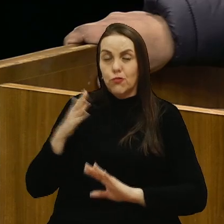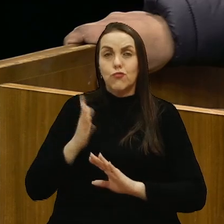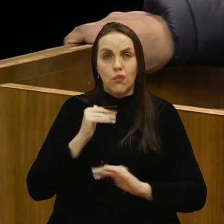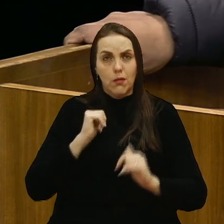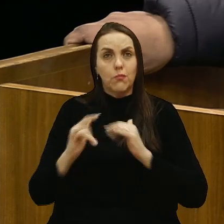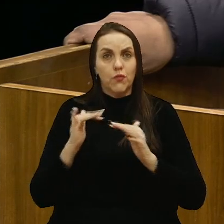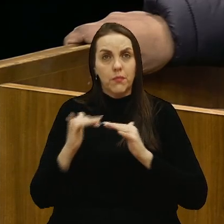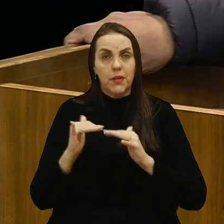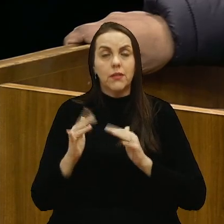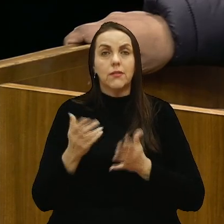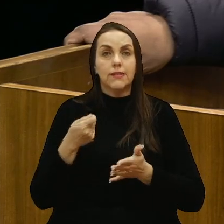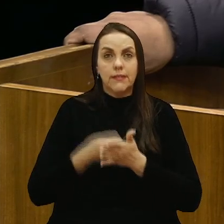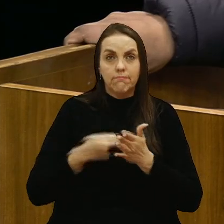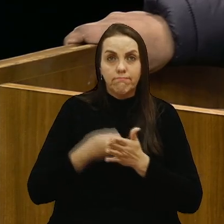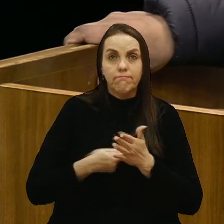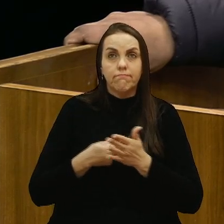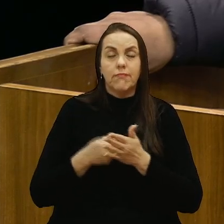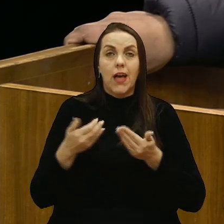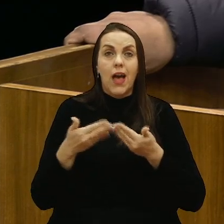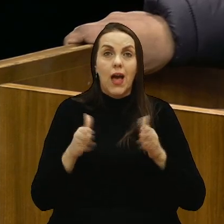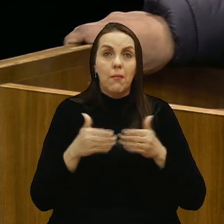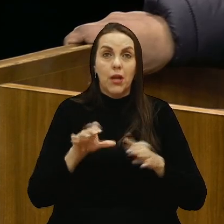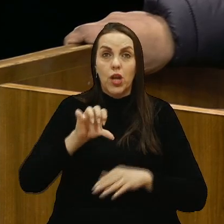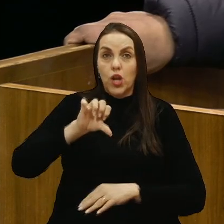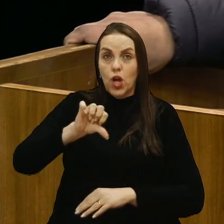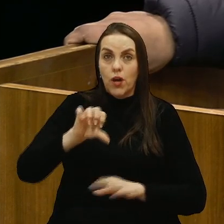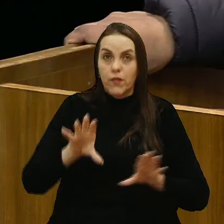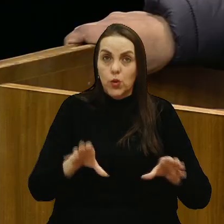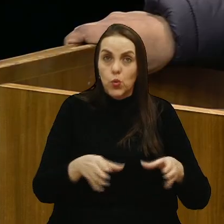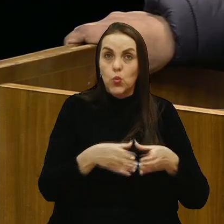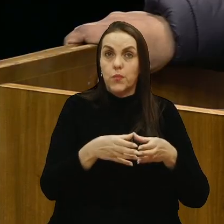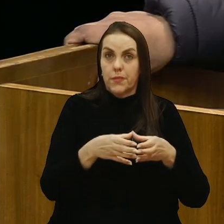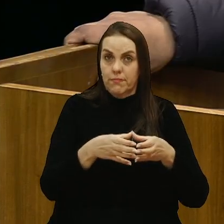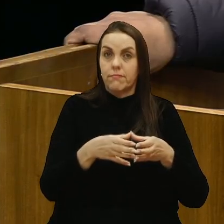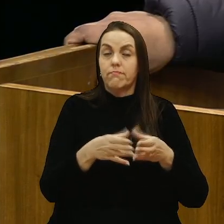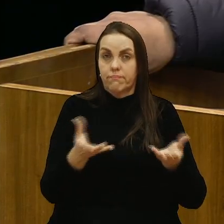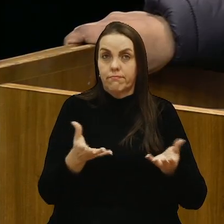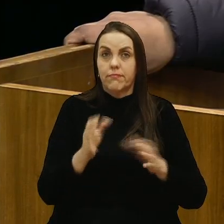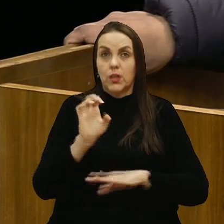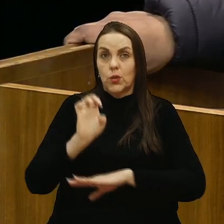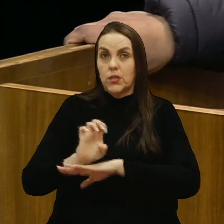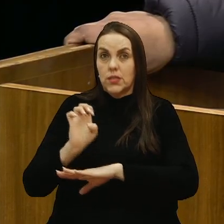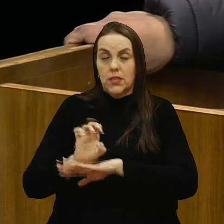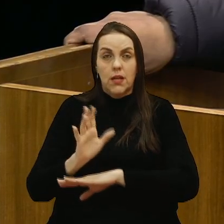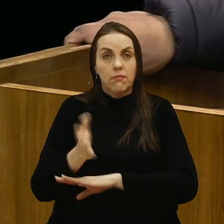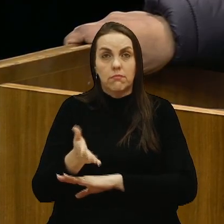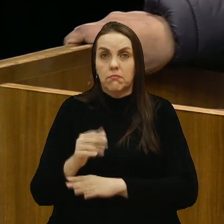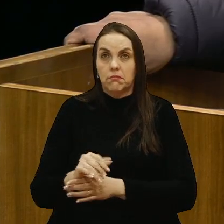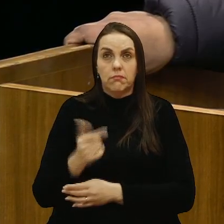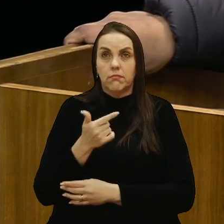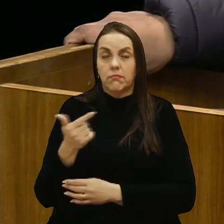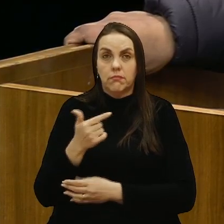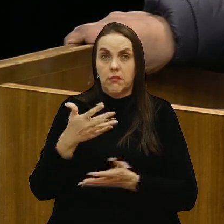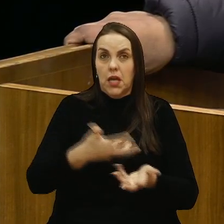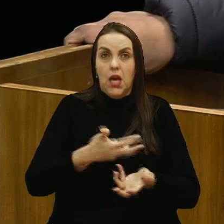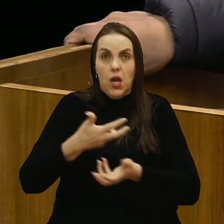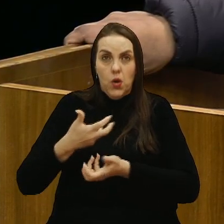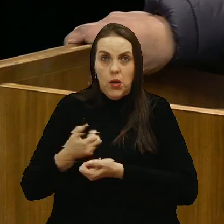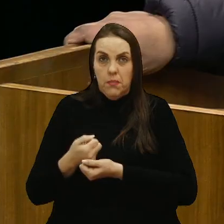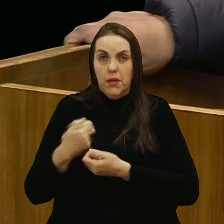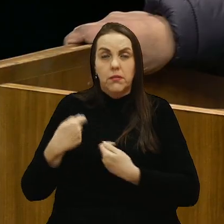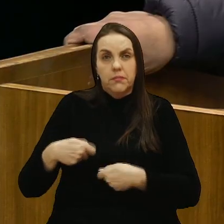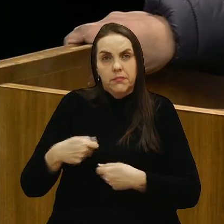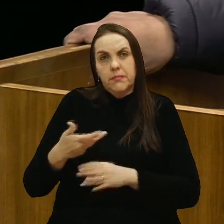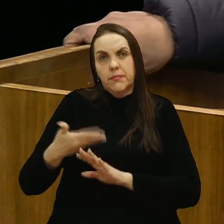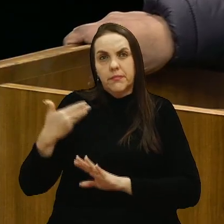movimento no sentido de abrirem 9 turmas. E aí, no Estado, nós não tivemos a acolhida necessária, à época,